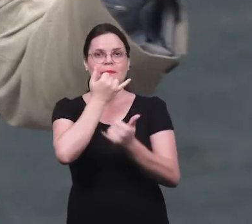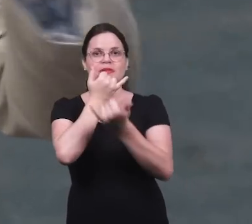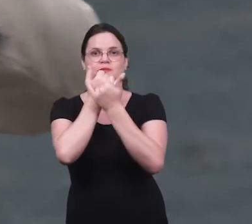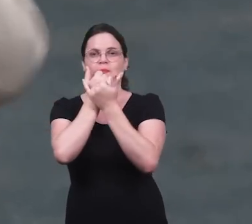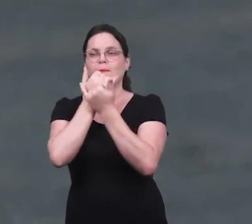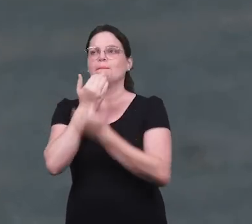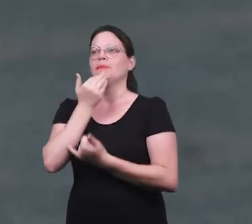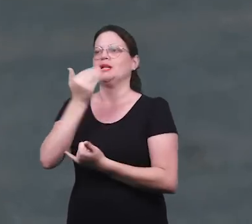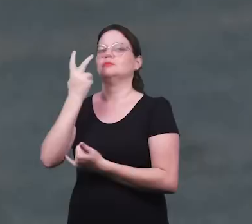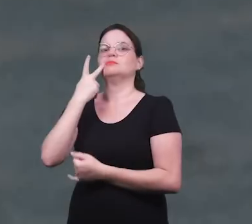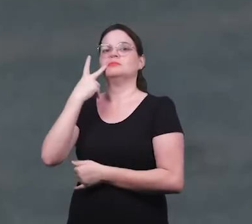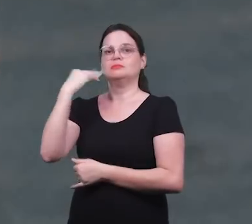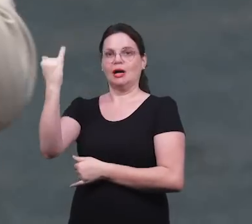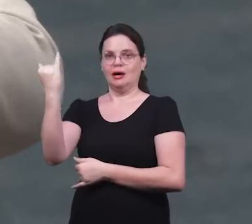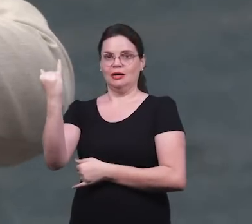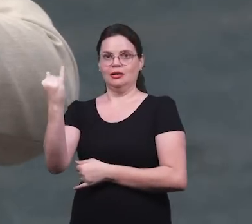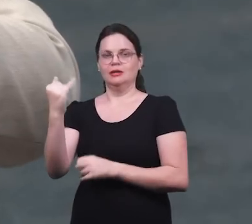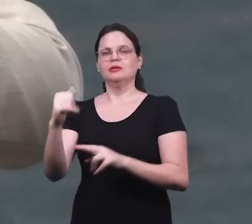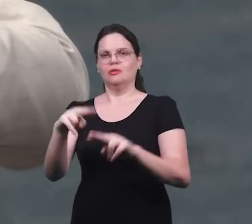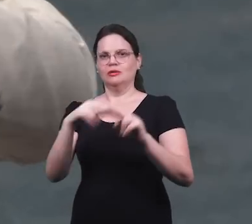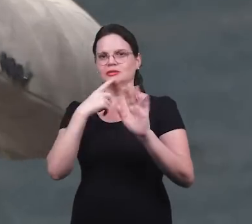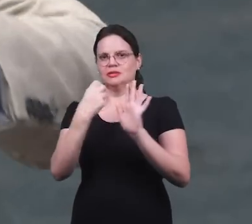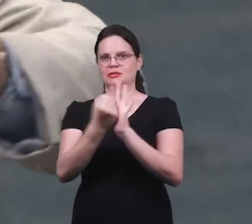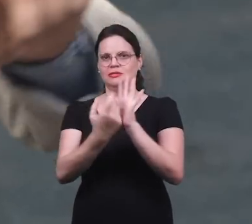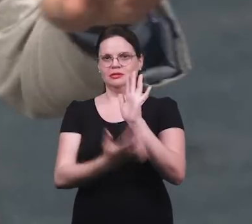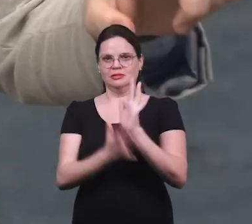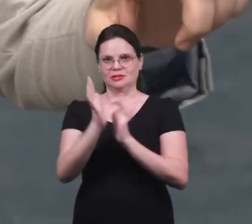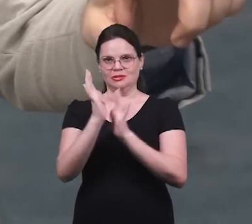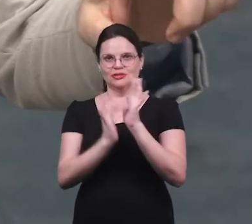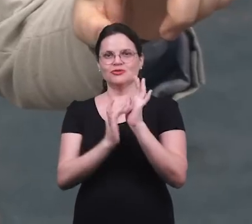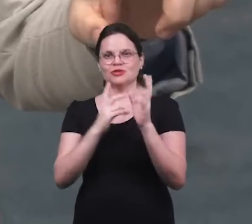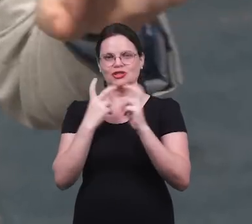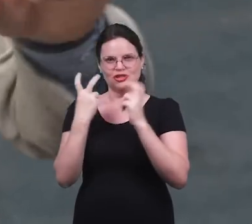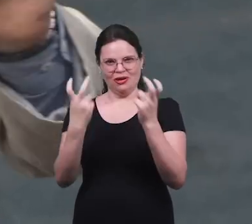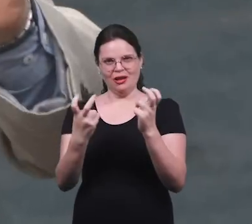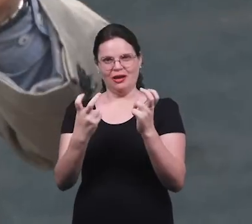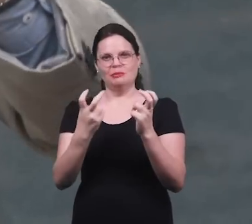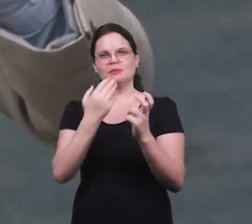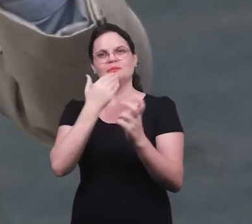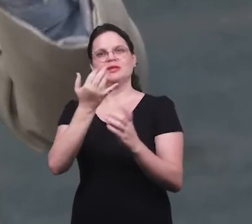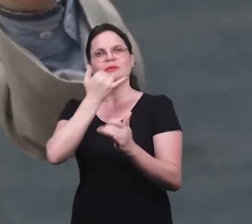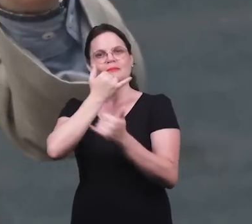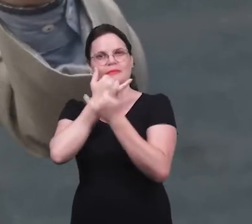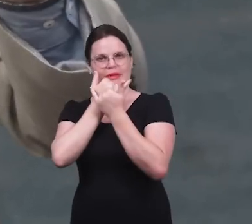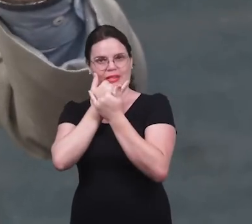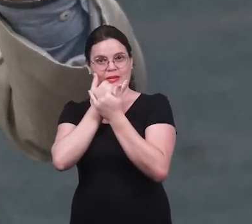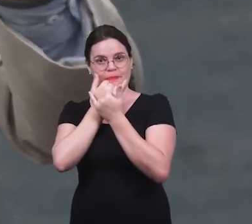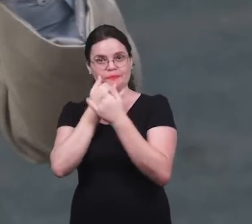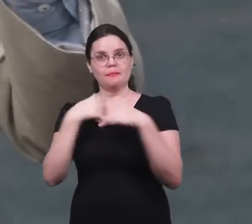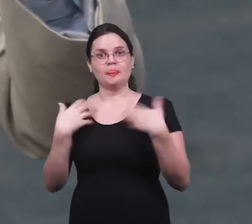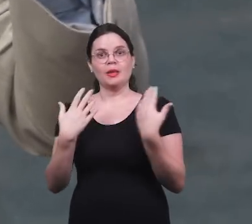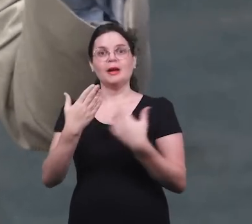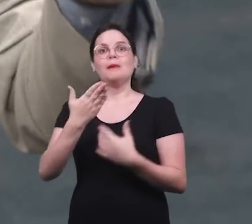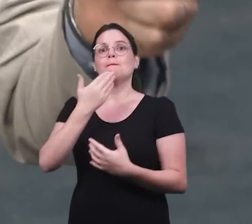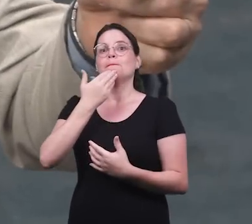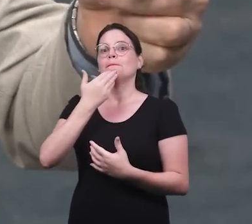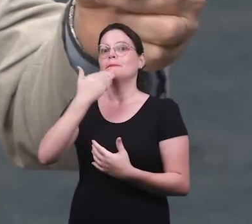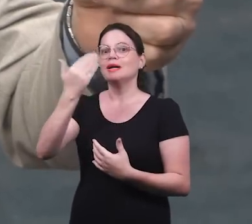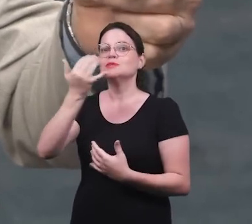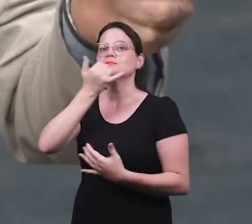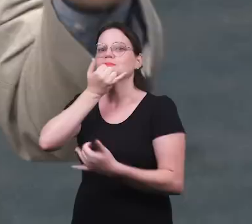Pai, e aí está o que você disse, né? A gente clama pelo sangue de Jesus para pedir perdão e entrar na presença do Senhor, o pedido está